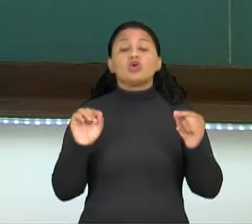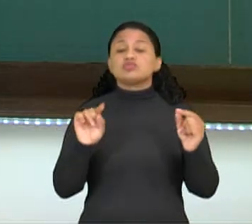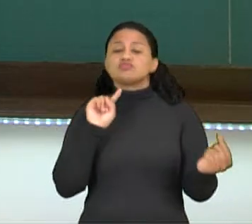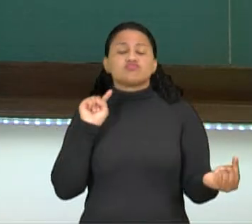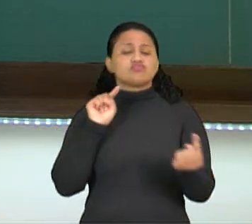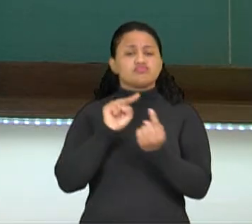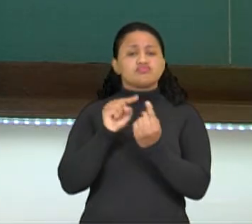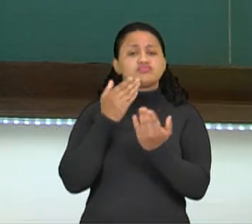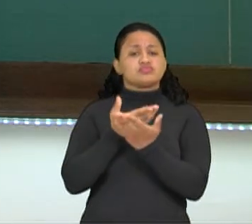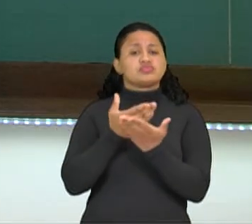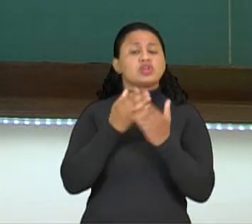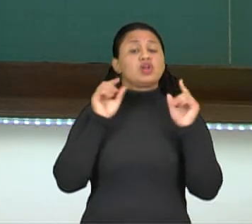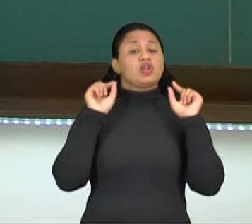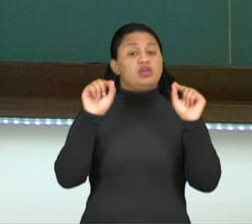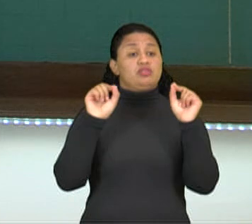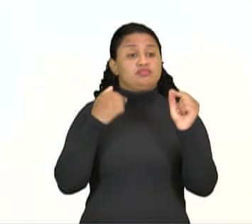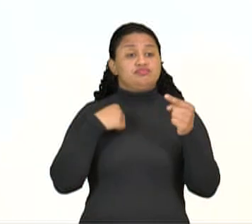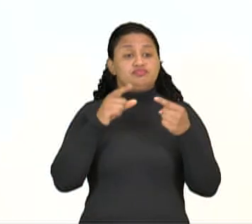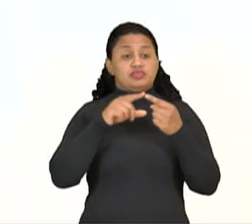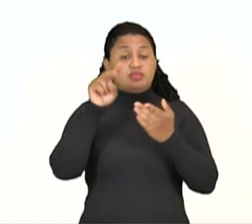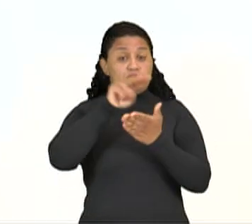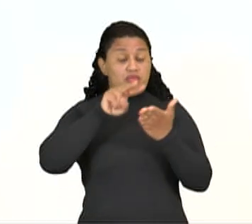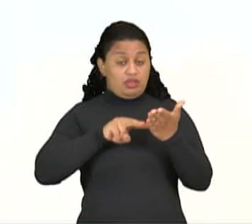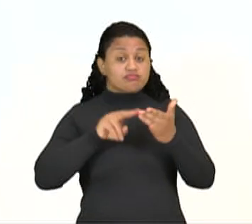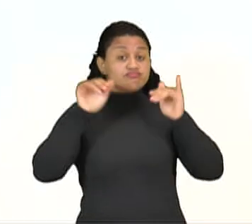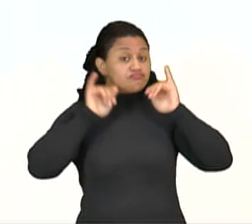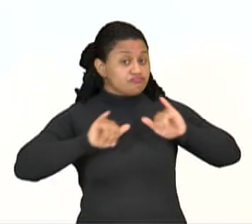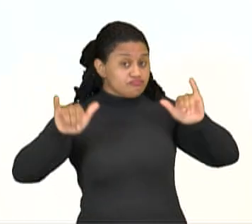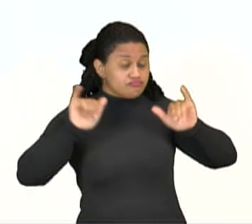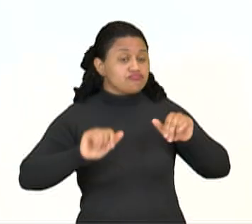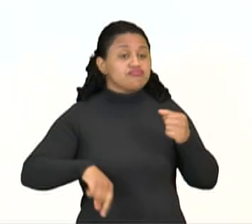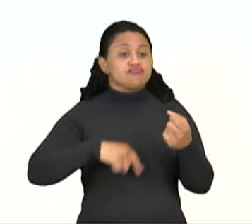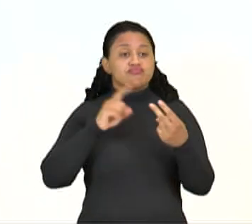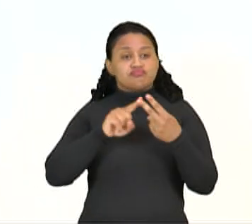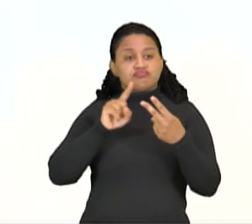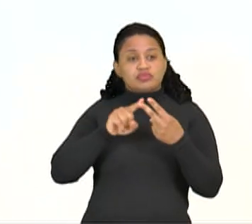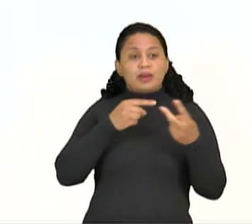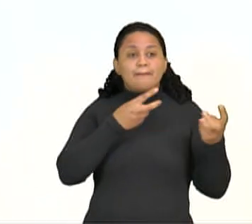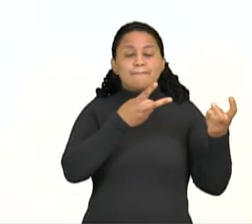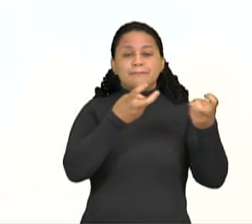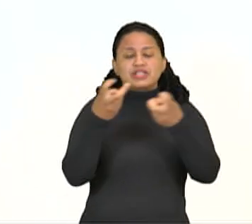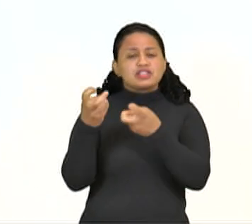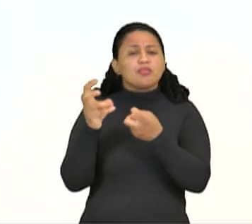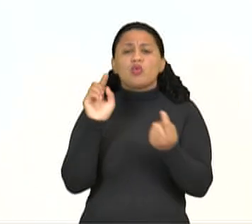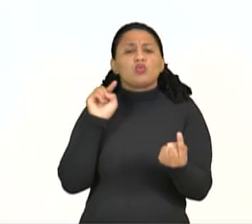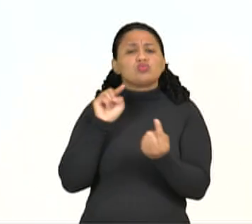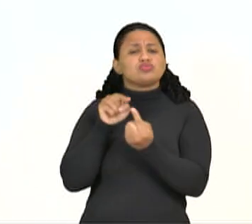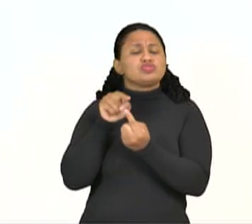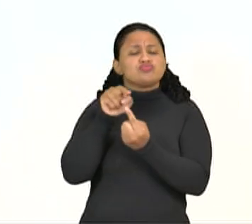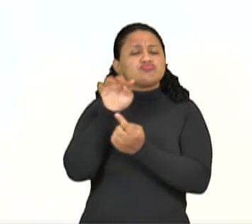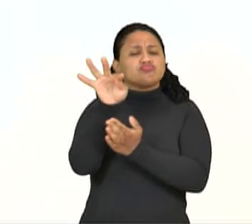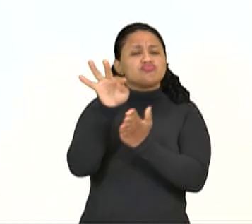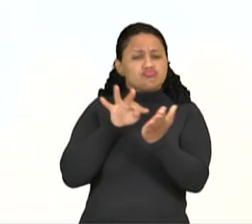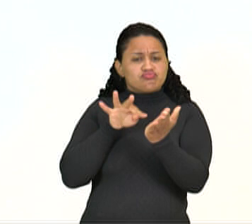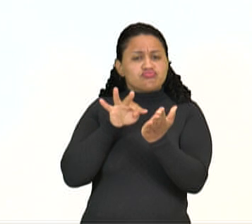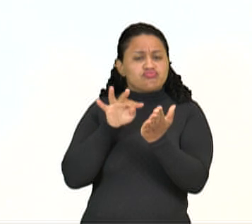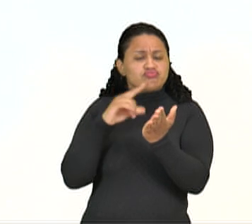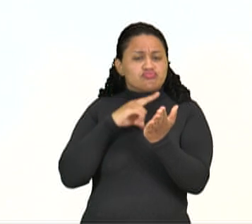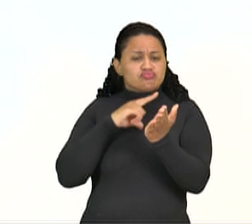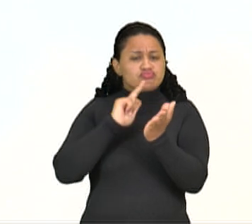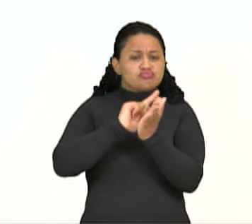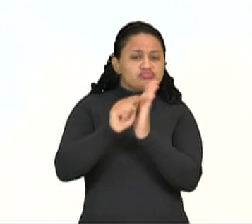nossos objetivos são, nós vamos ler uma notícia, nós vamos identificar a finalidade do texto, né, do